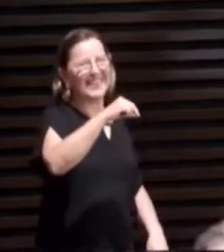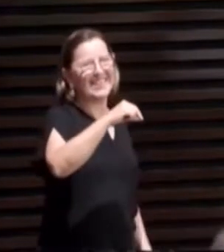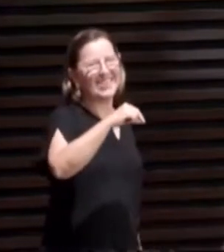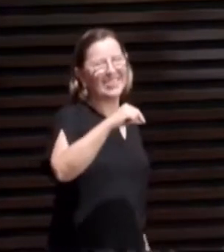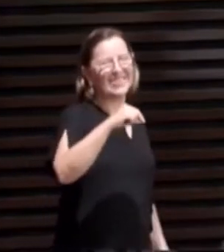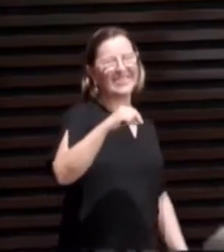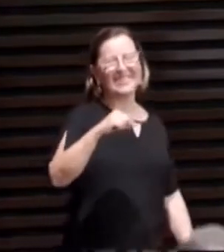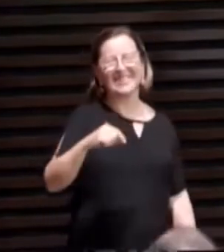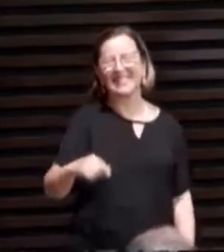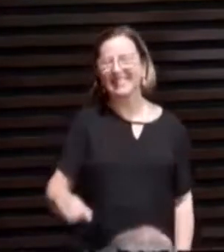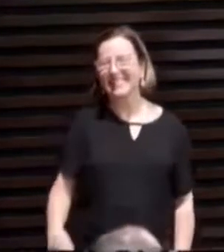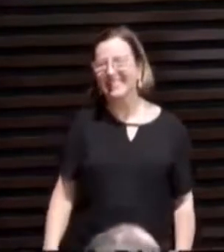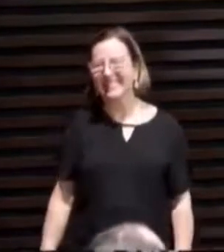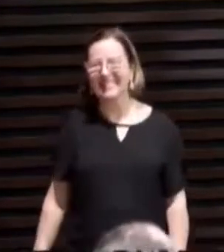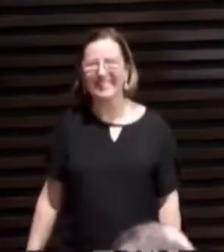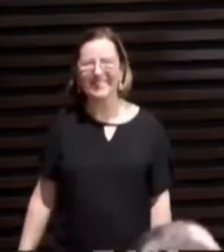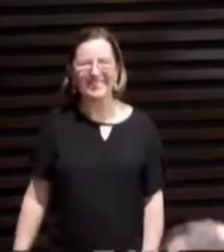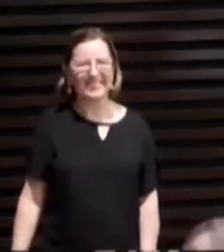Santo,